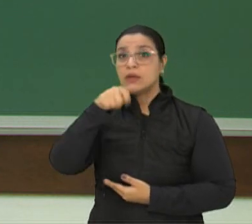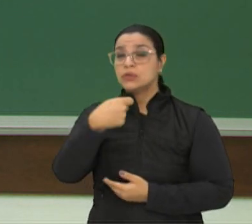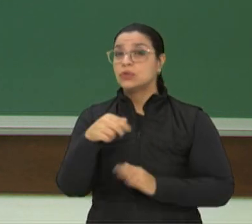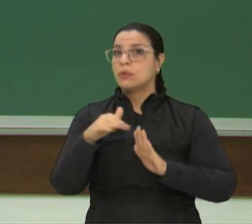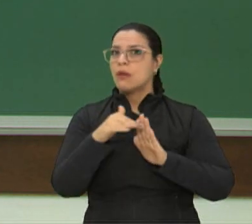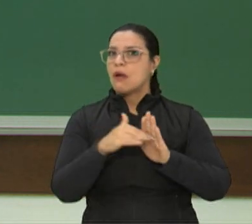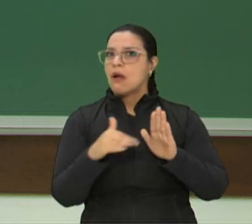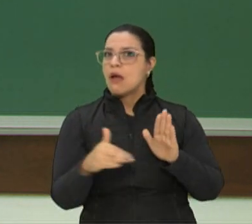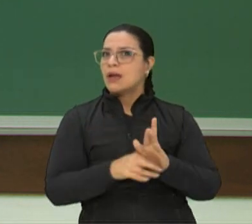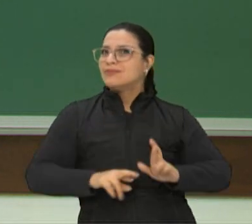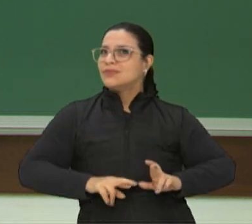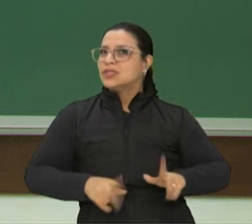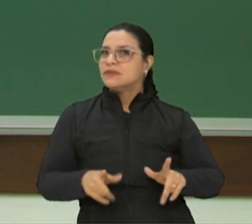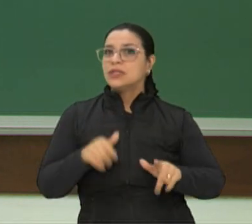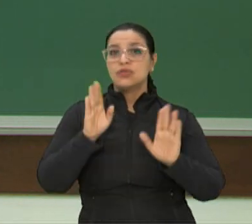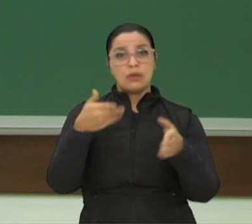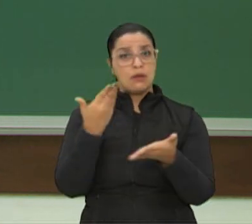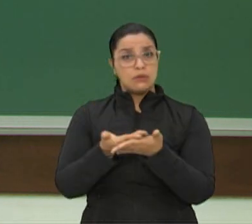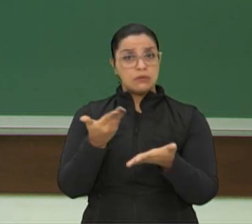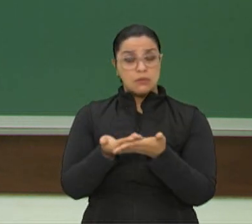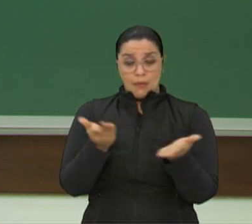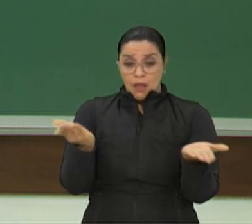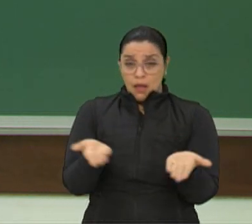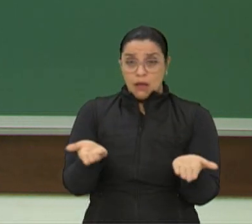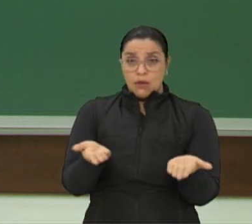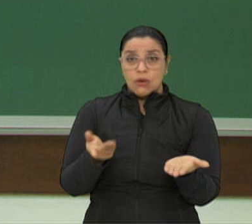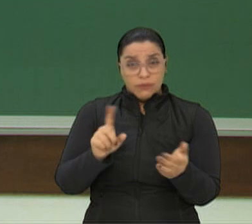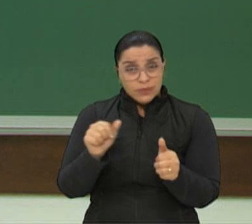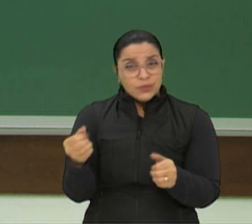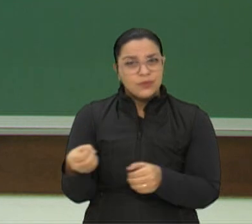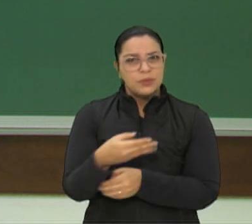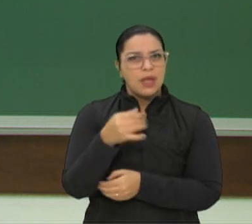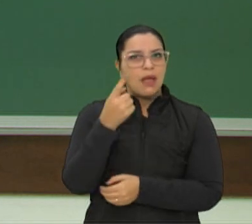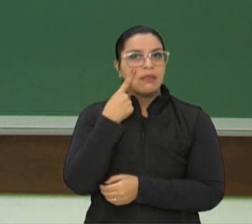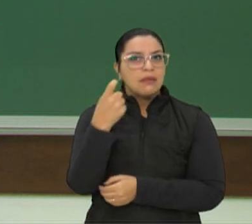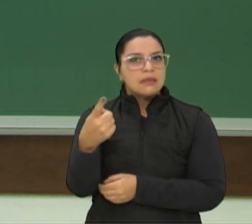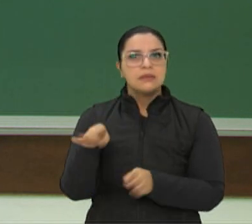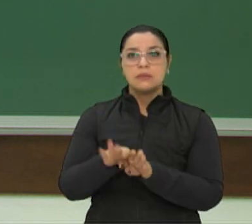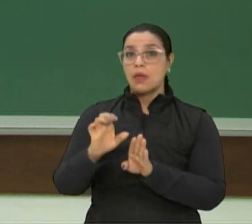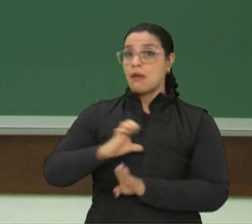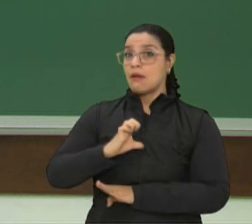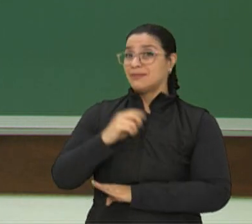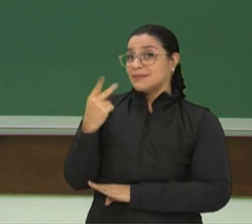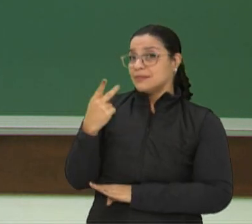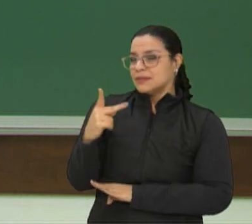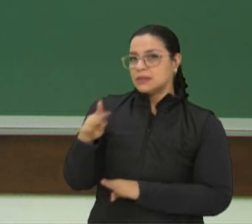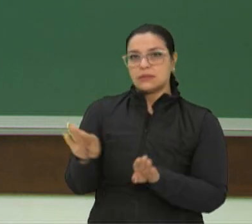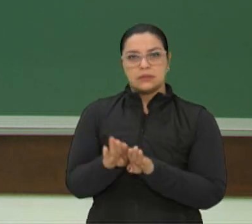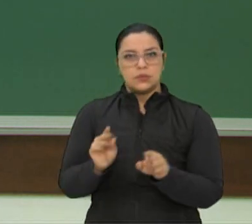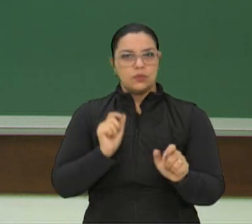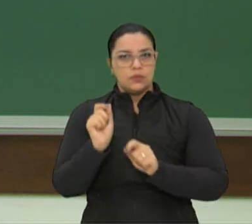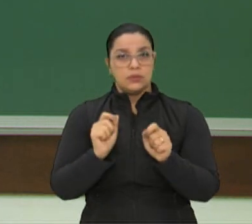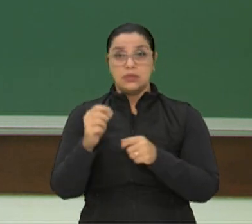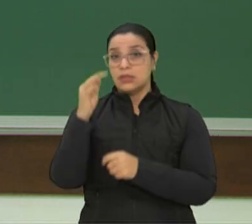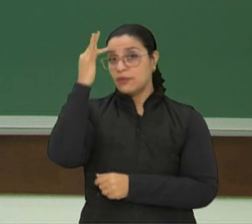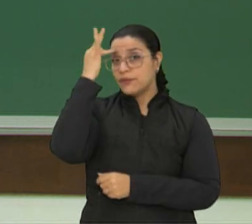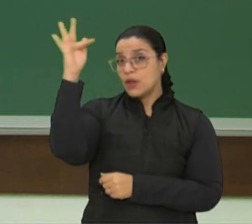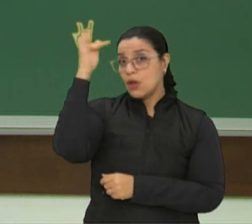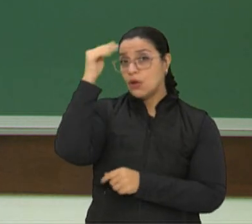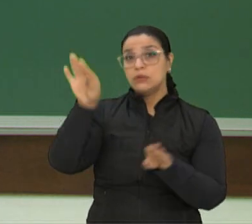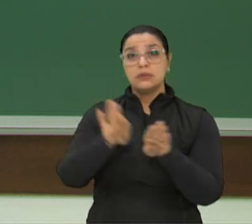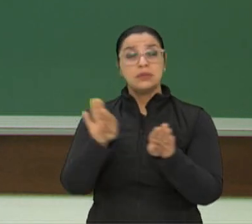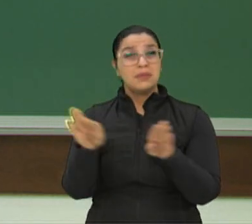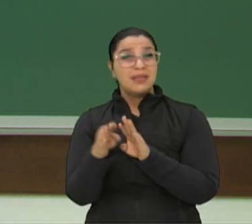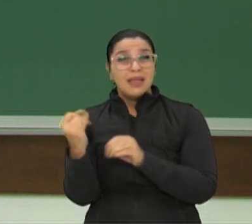pouquinho diferente do que a gente viu até agora, tá? Então por isso é bem interessante a ética dele, tá? Além do que, esse filósofo vai ser,